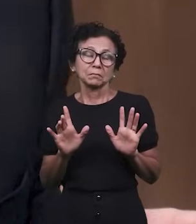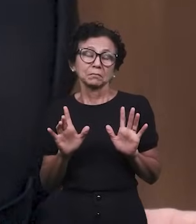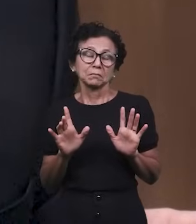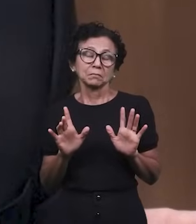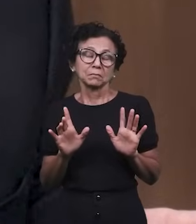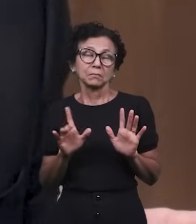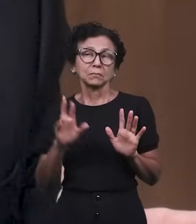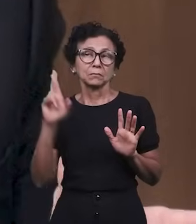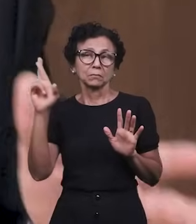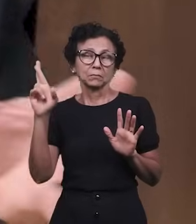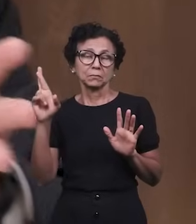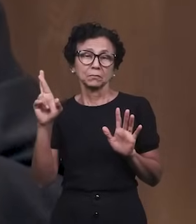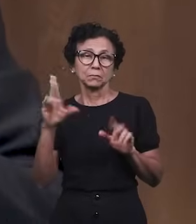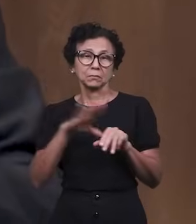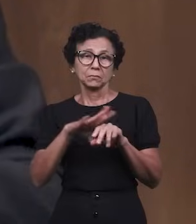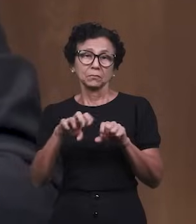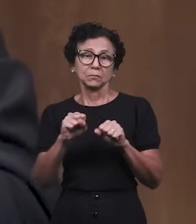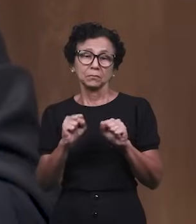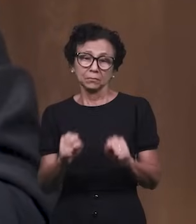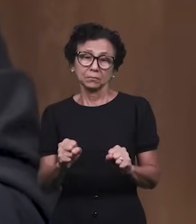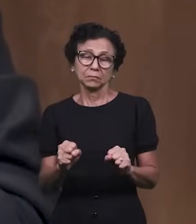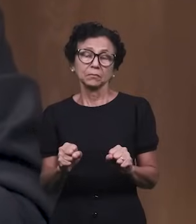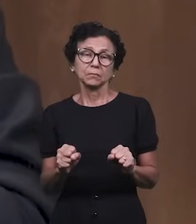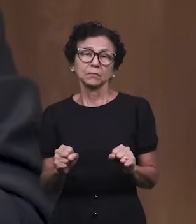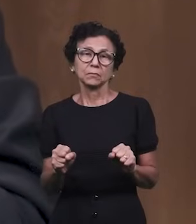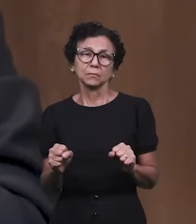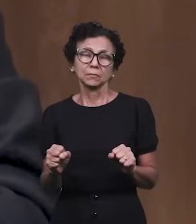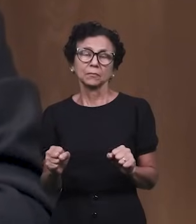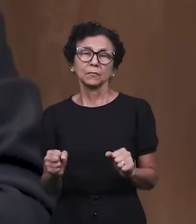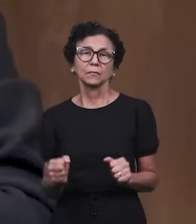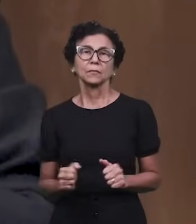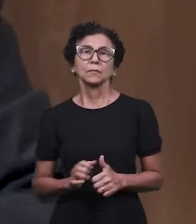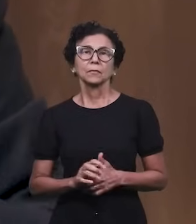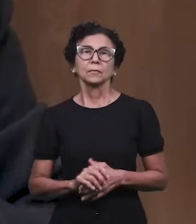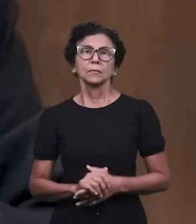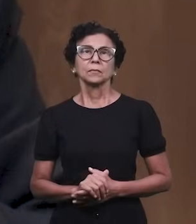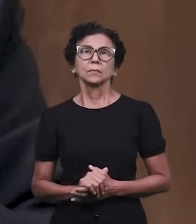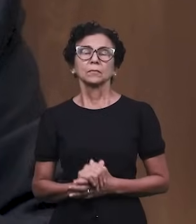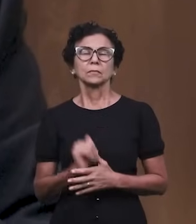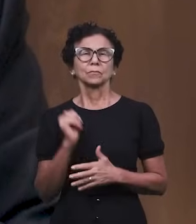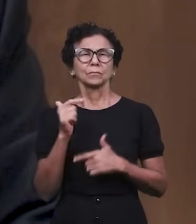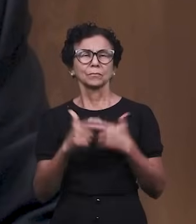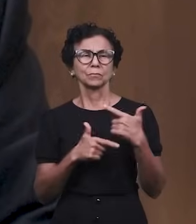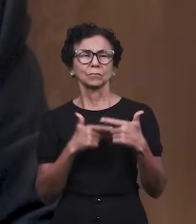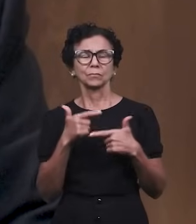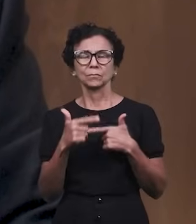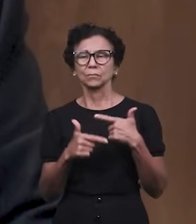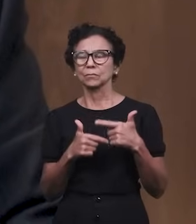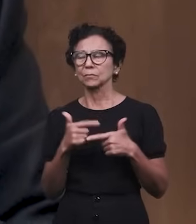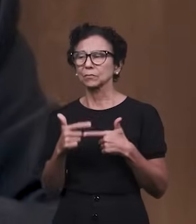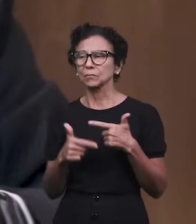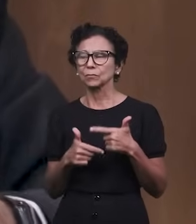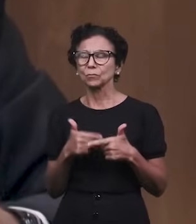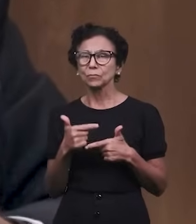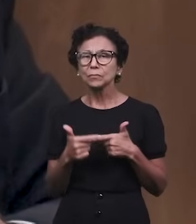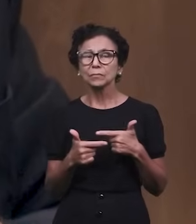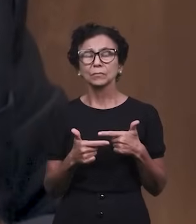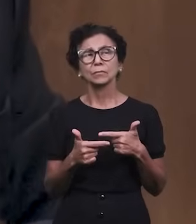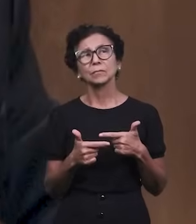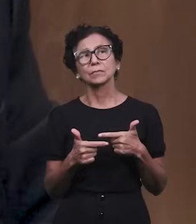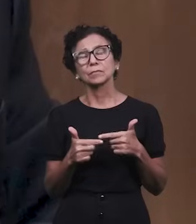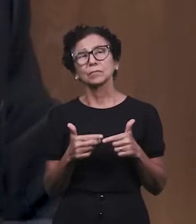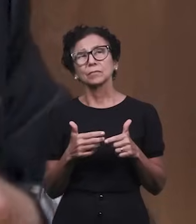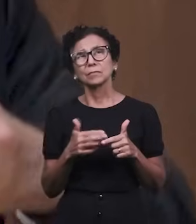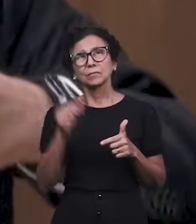pode curar. Há batalhas que nós enfrentamos cuja solução é